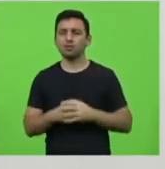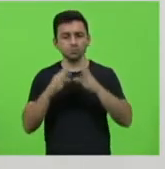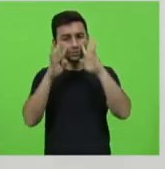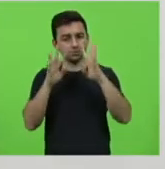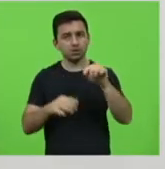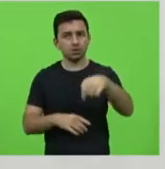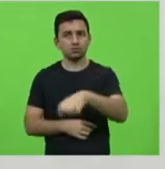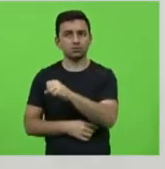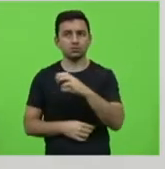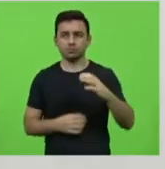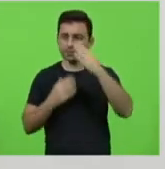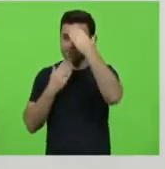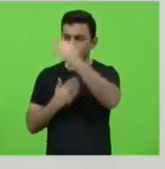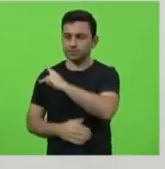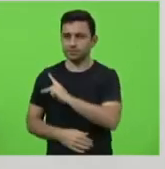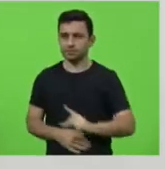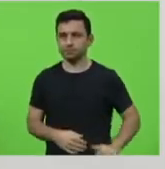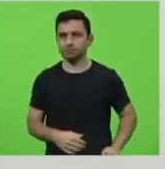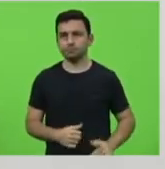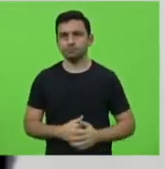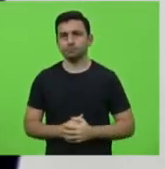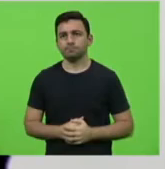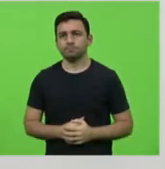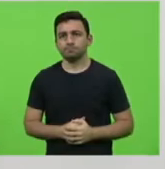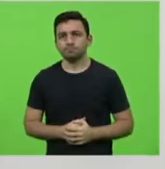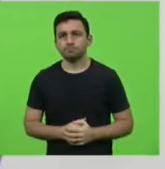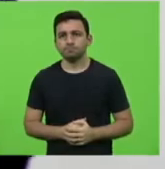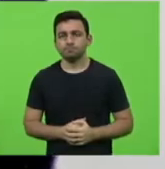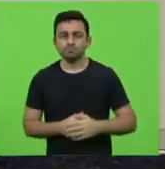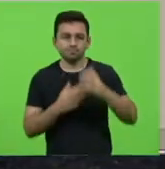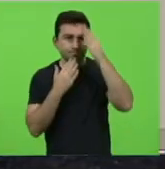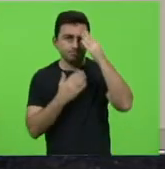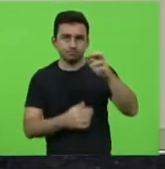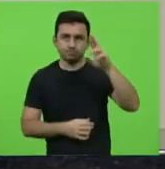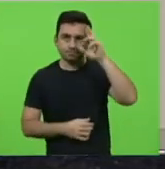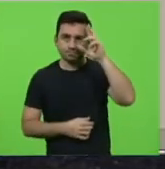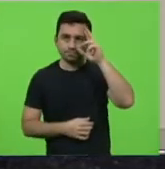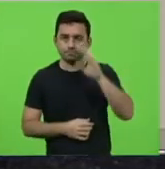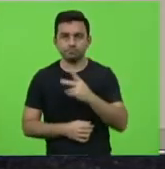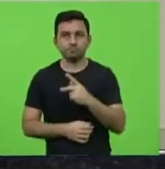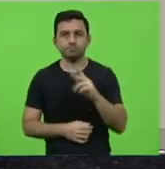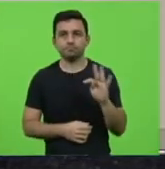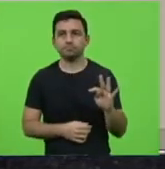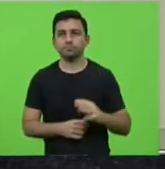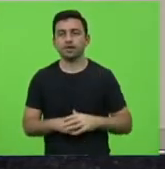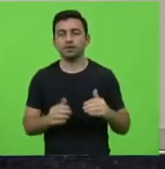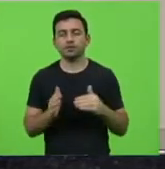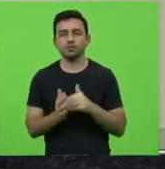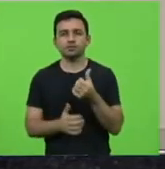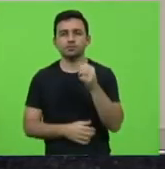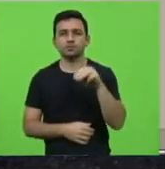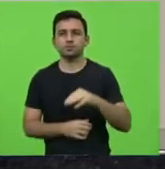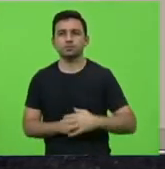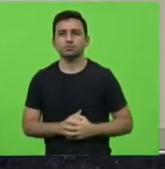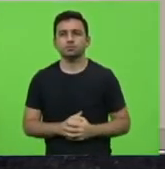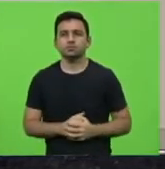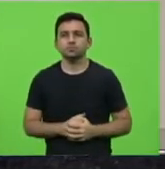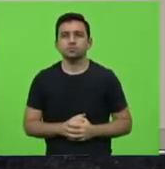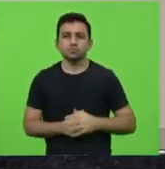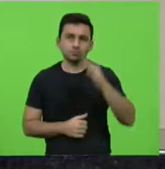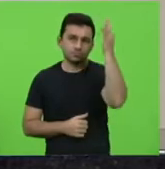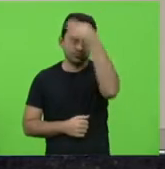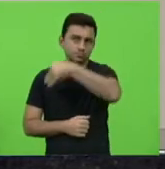Catarina. Obrigado, senhor presidente. Obrigado, deputado Alba. Partido dos Trabalhadores, por 6 minutos, deputado Fabiano da